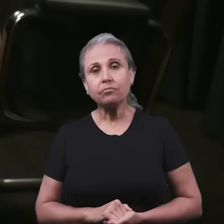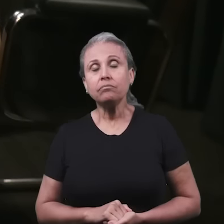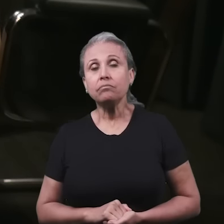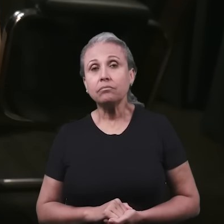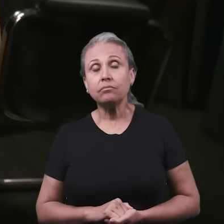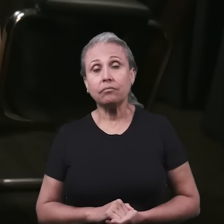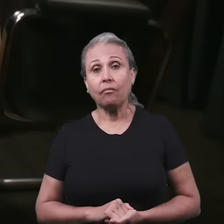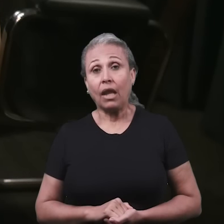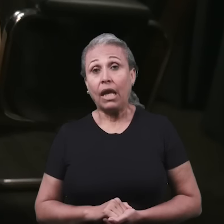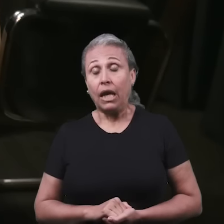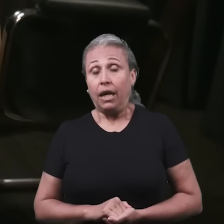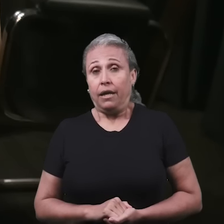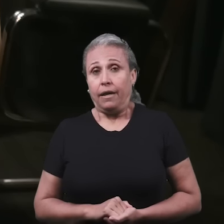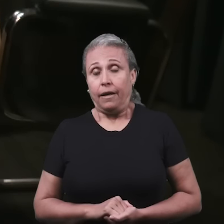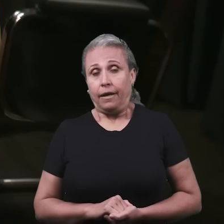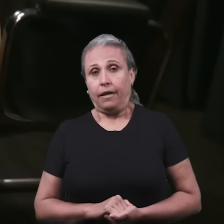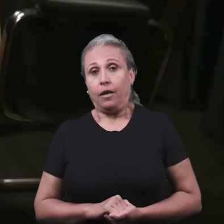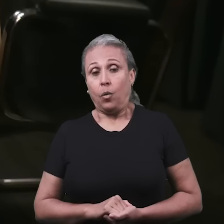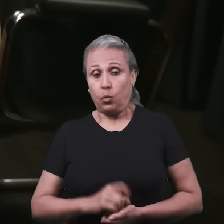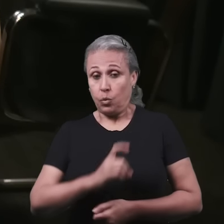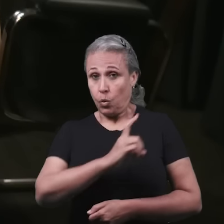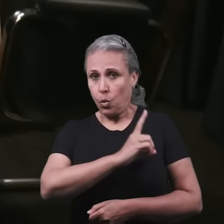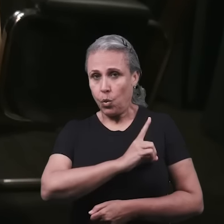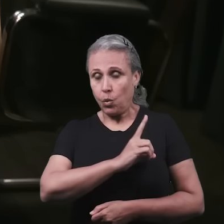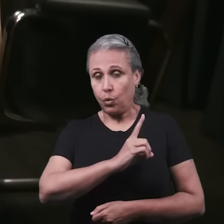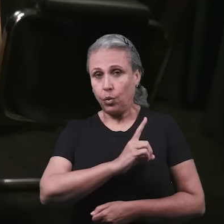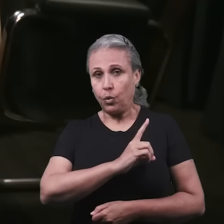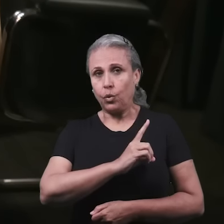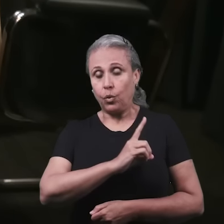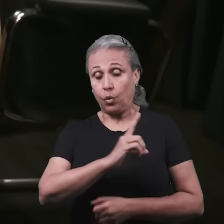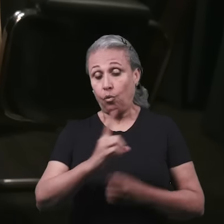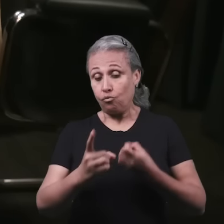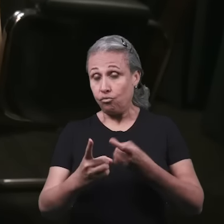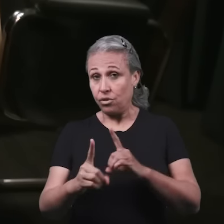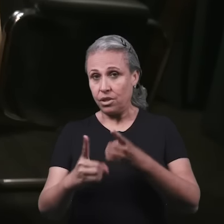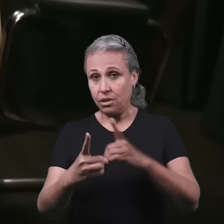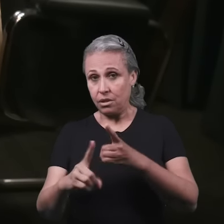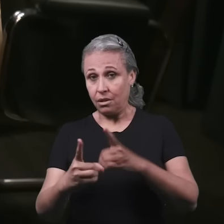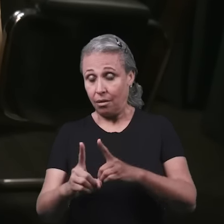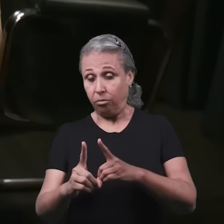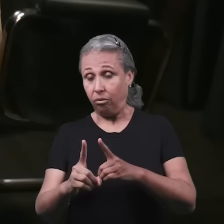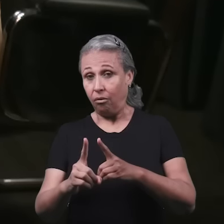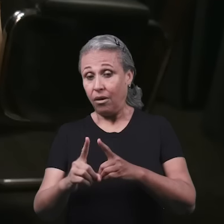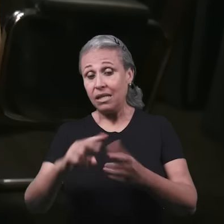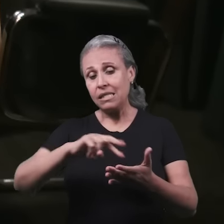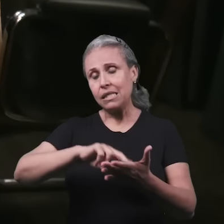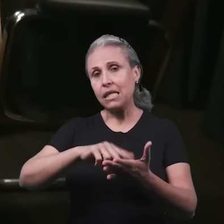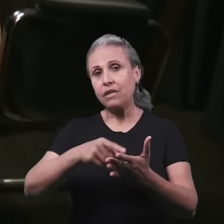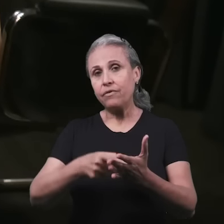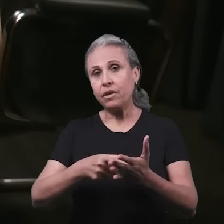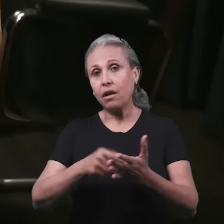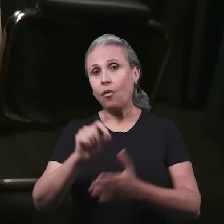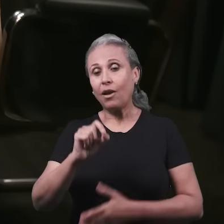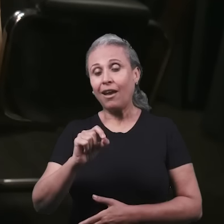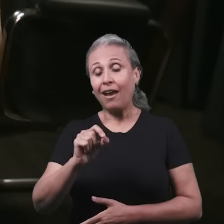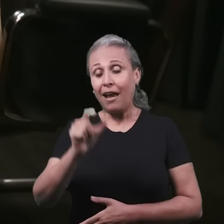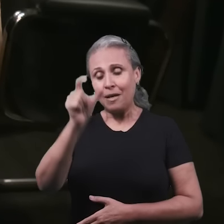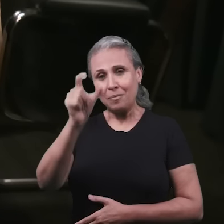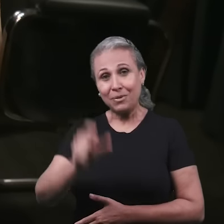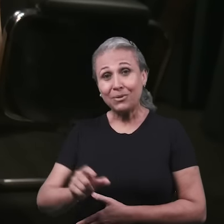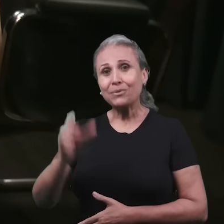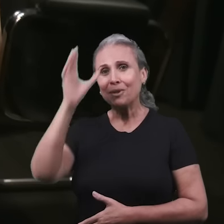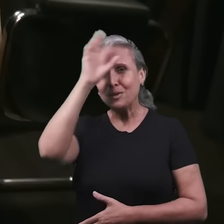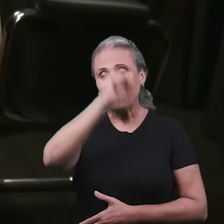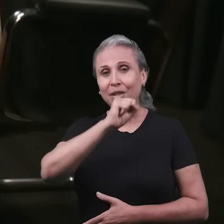por exemplo, o discipulado ele é mais do que aprendizado, né? O discípulo ele é um aprendiz. Mas a convivência, ela